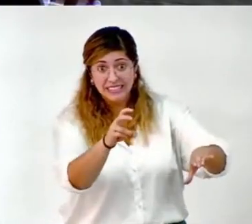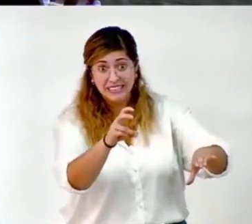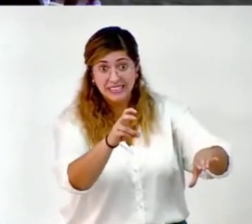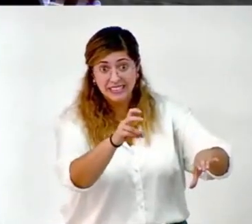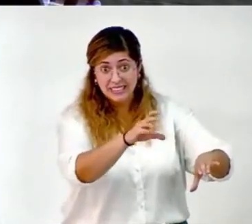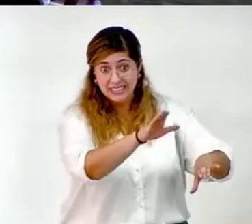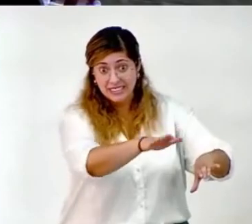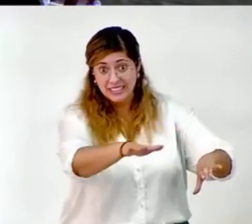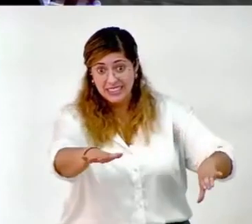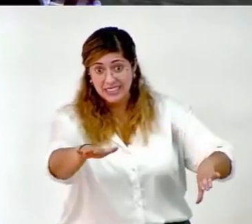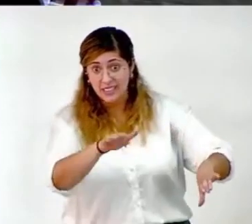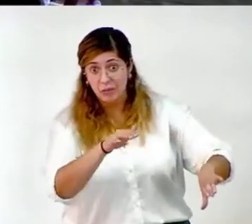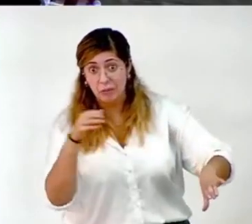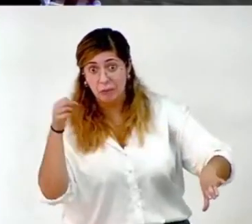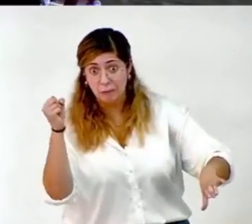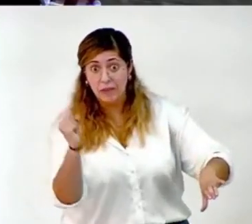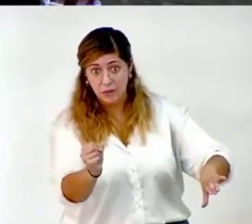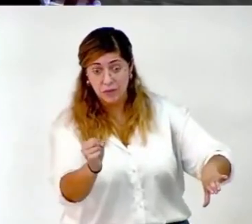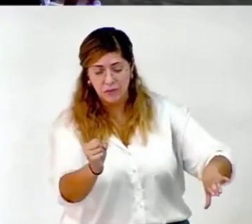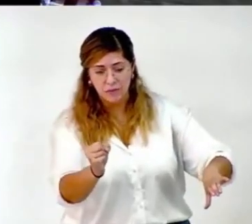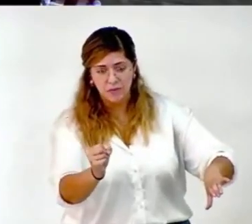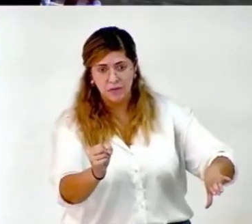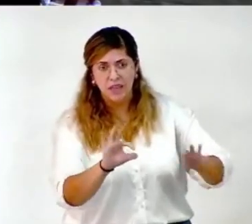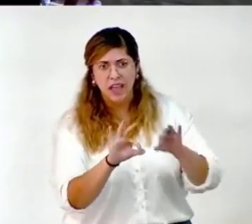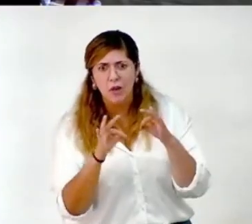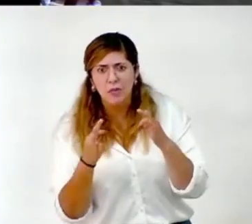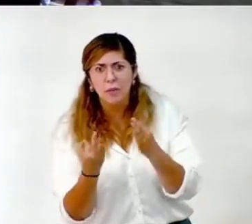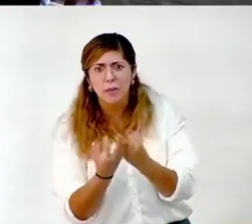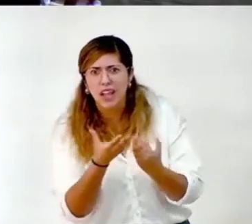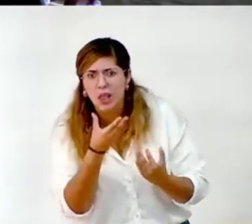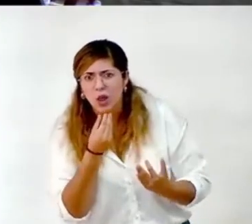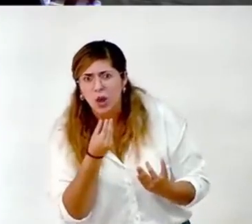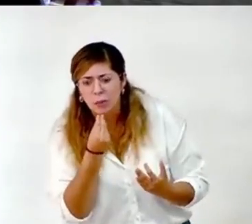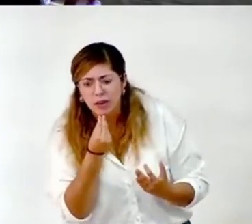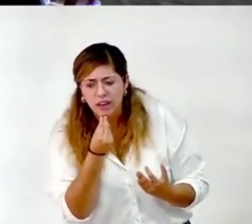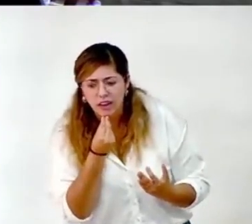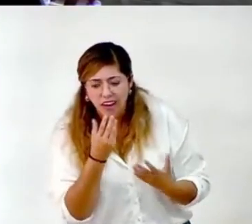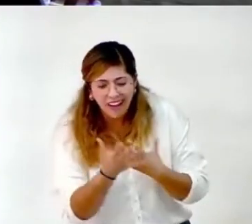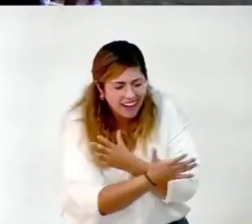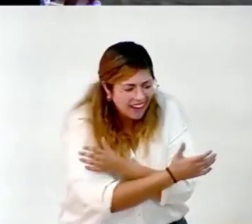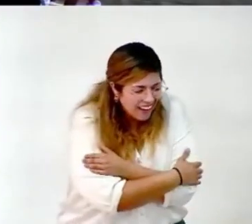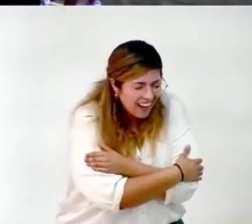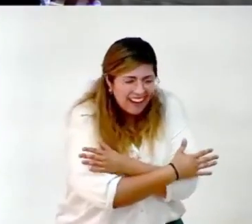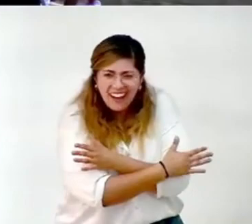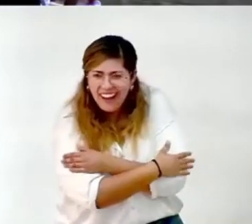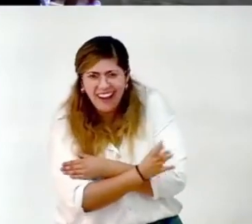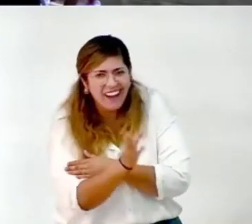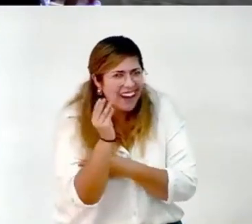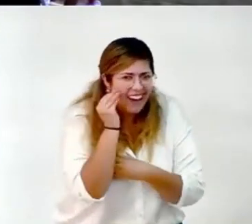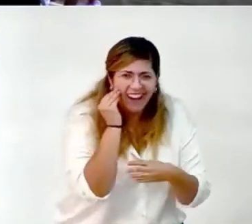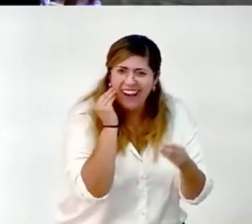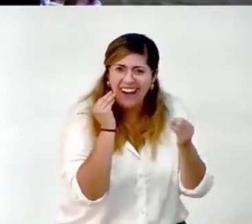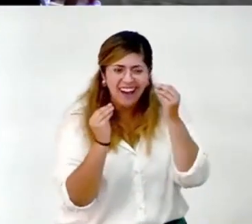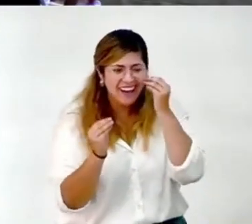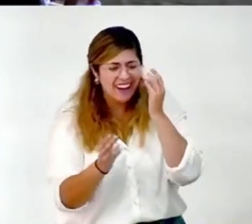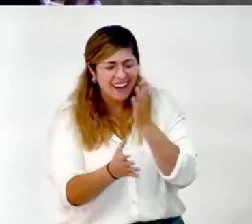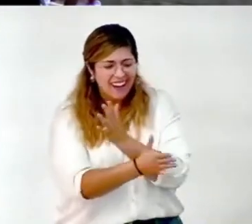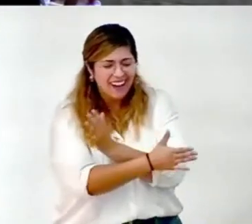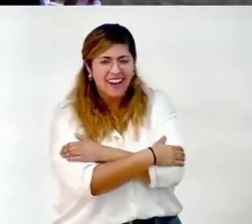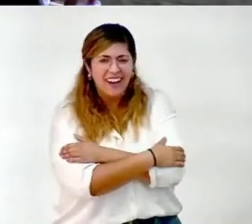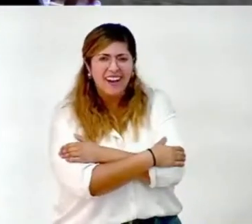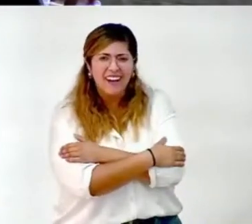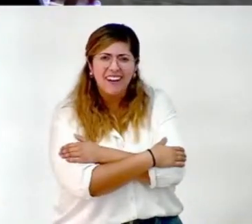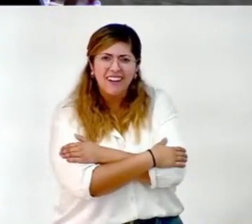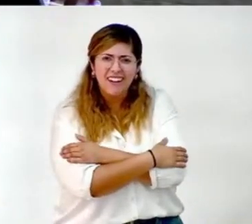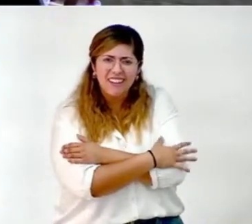comunidade. No meio daquela multidão, da comunidade, um casal que estava enterrando as suas